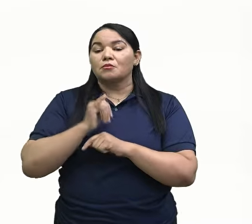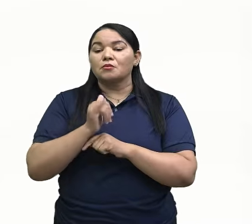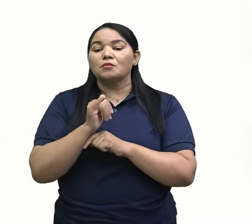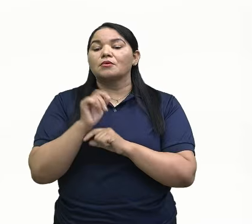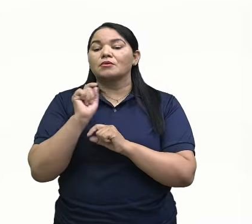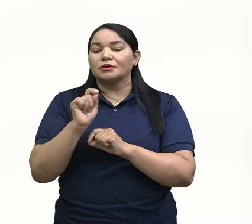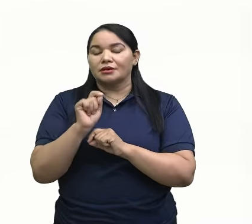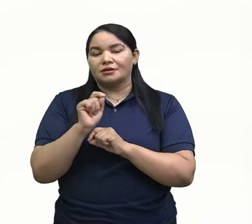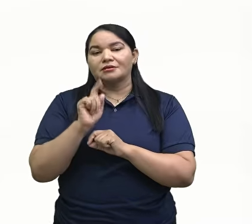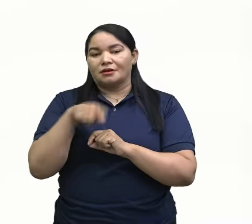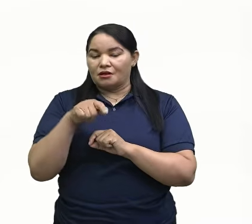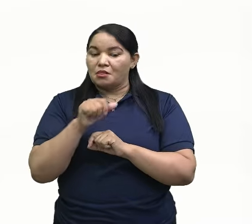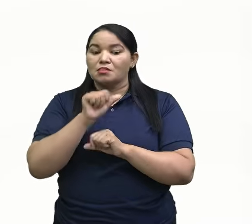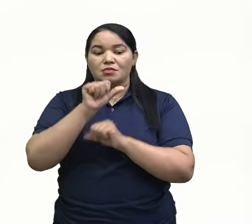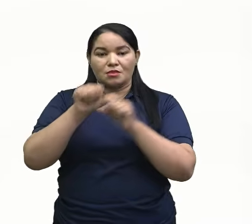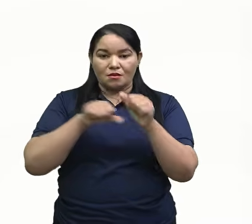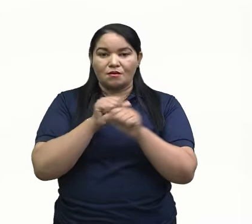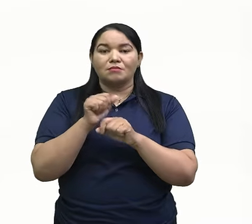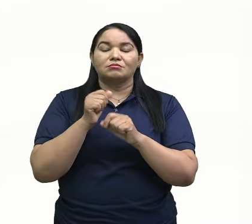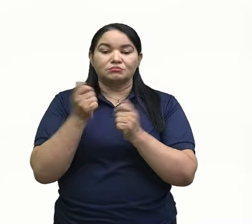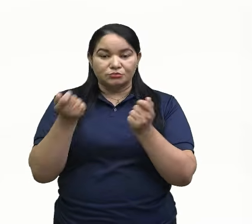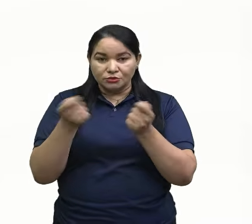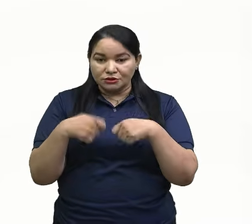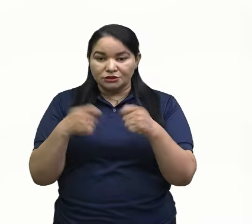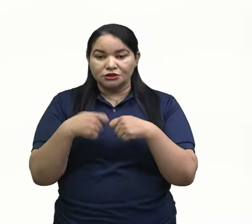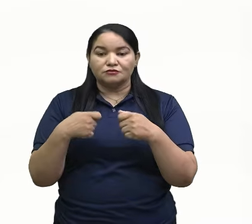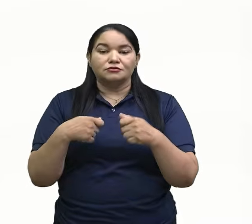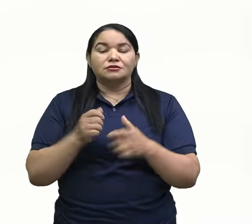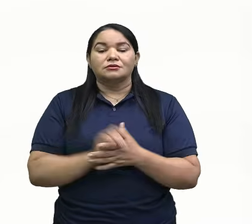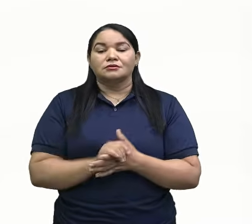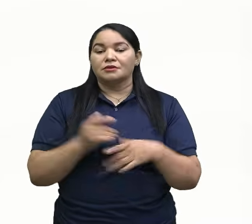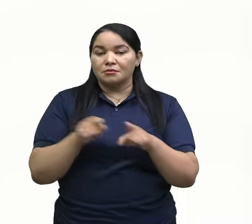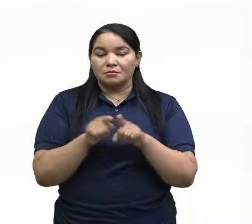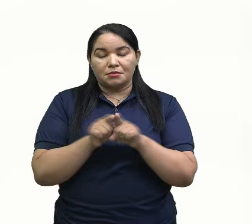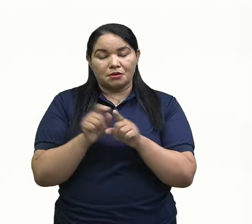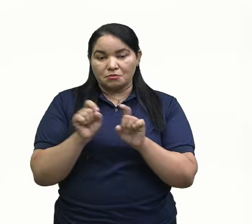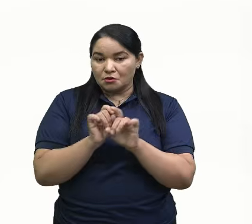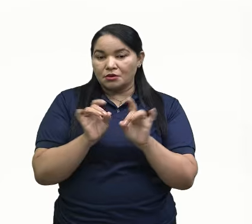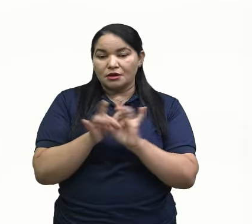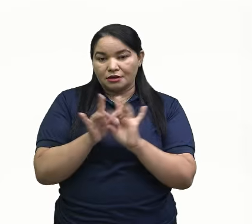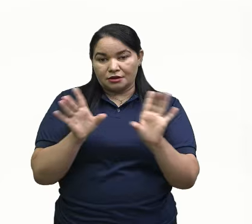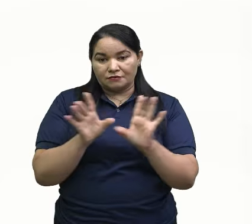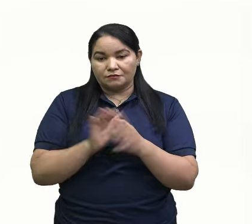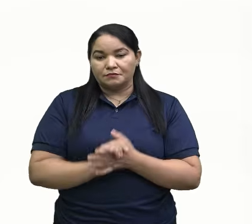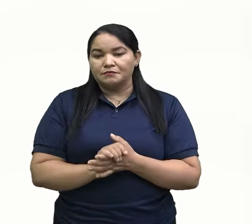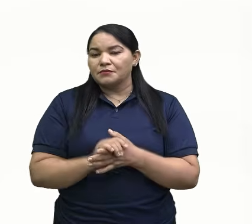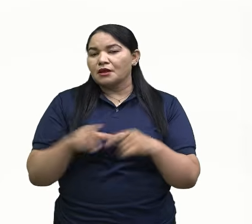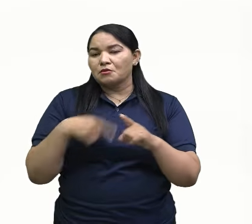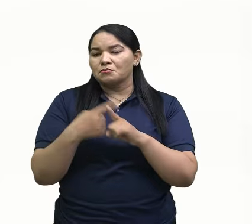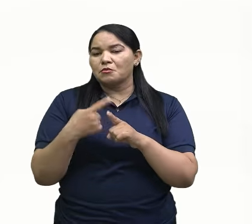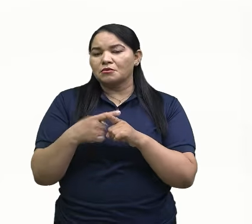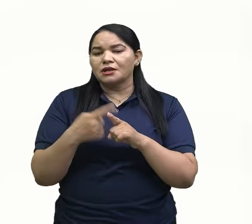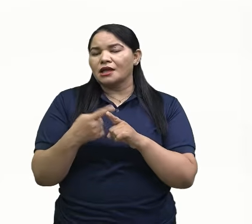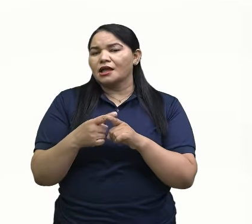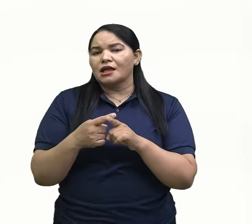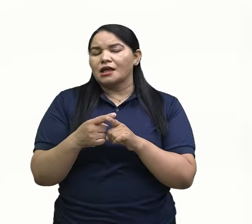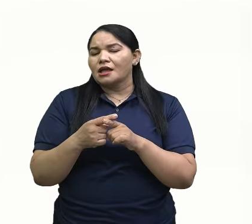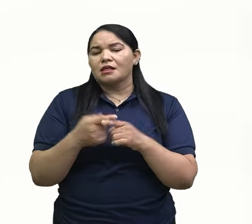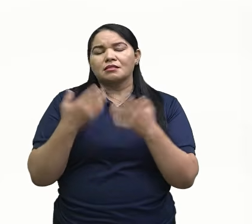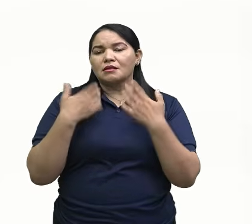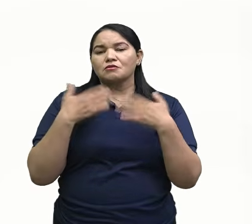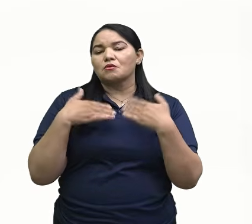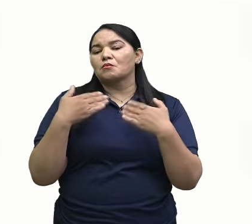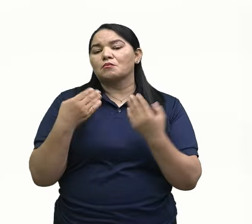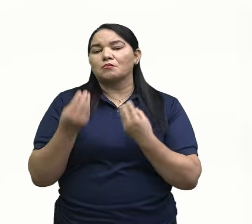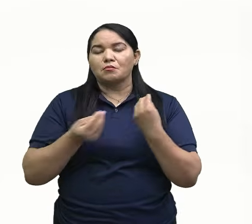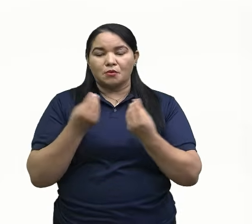energia elétrica, tá? E esse processo é sempre espontâneo. Quando a gente fala espontâneo, né, o resultado lá,